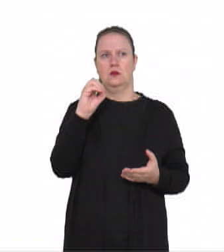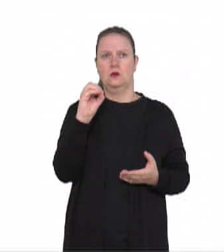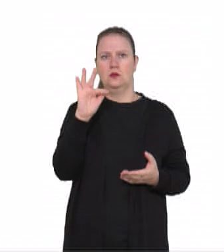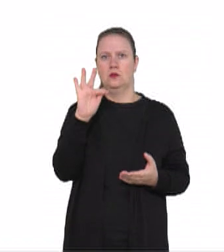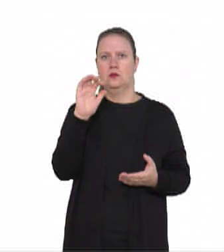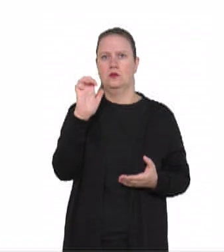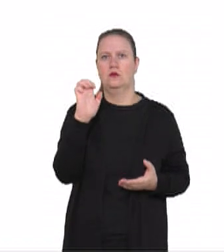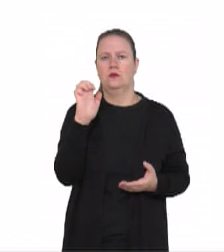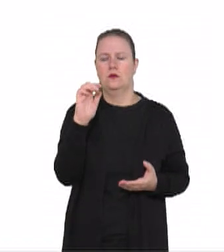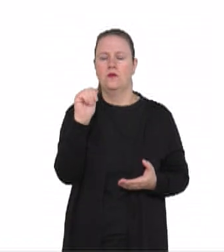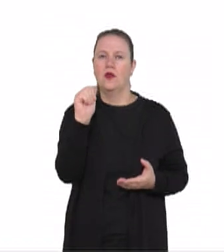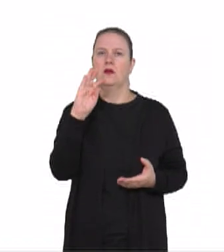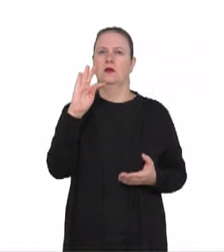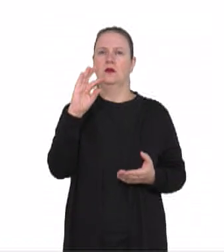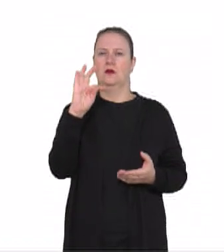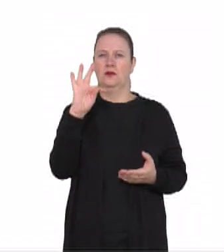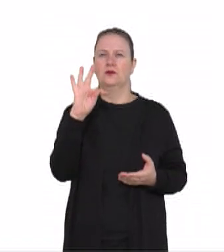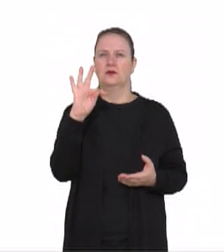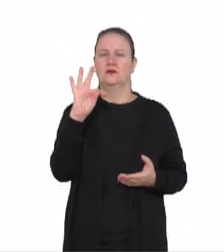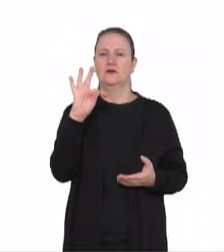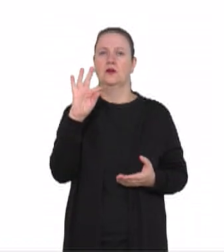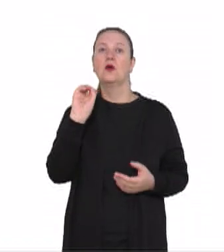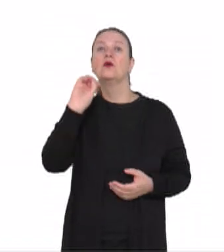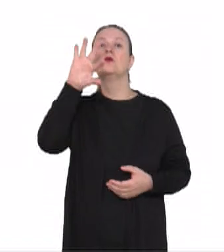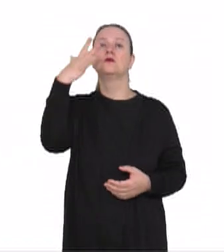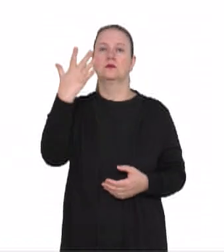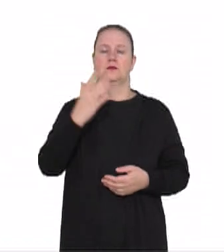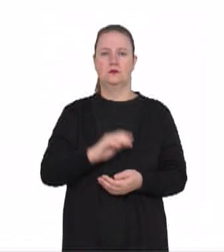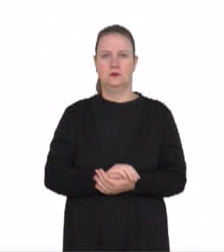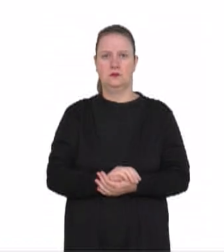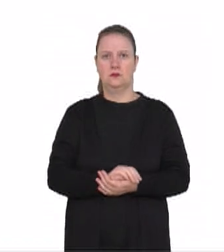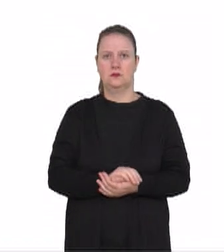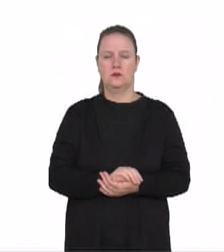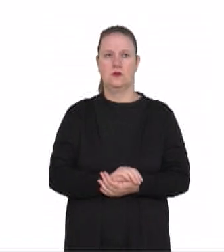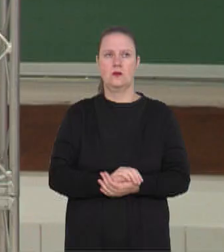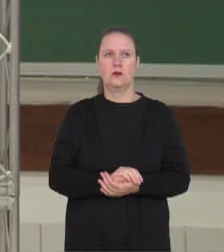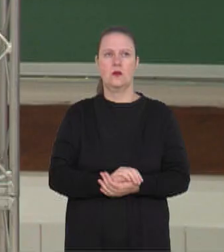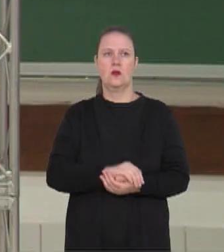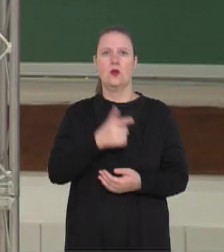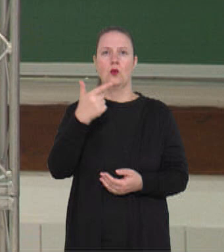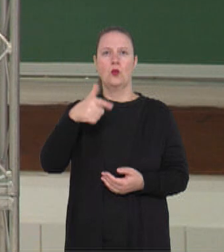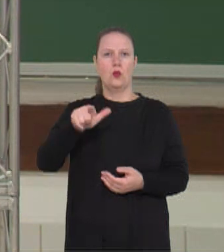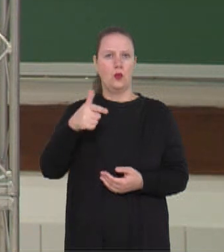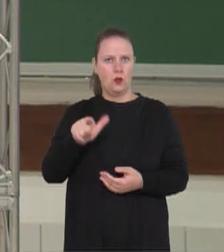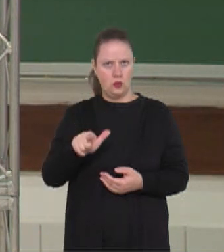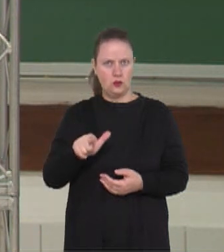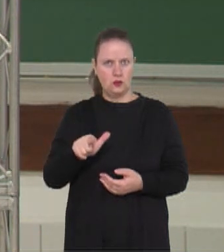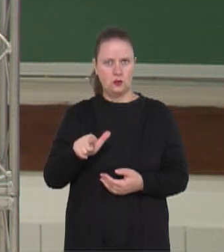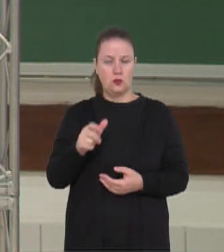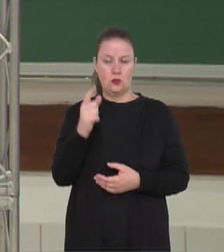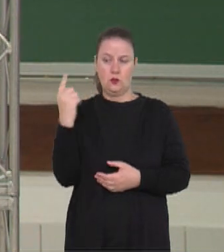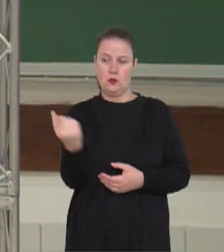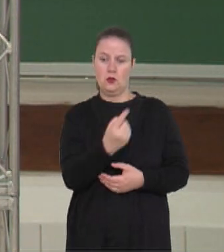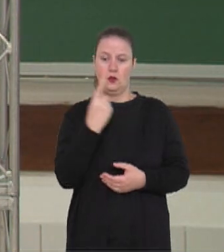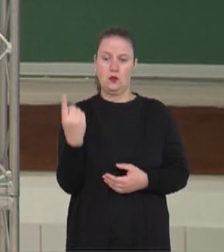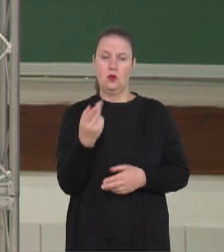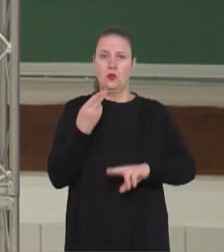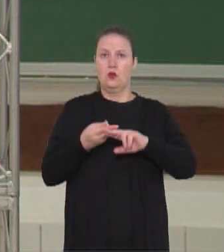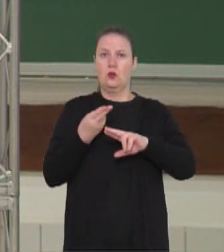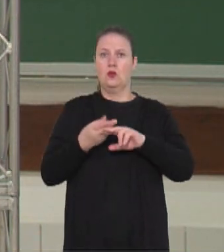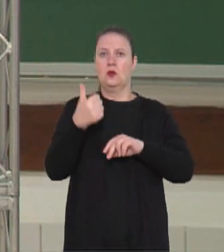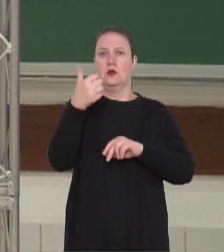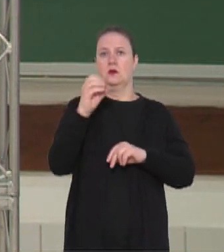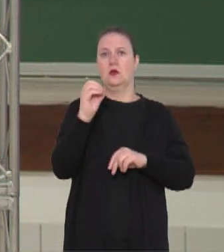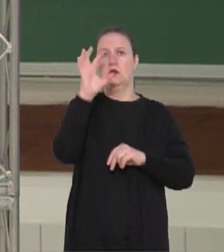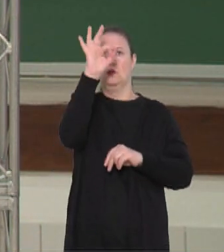Então os micro-ondas usam 10% de menos energia. E o próximo, water butts are available. Então o verbo é